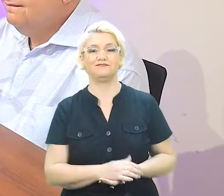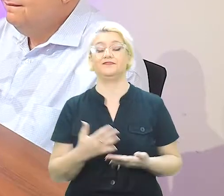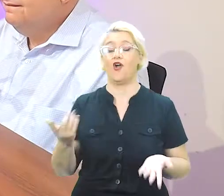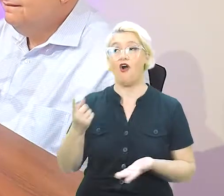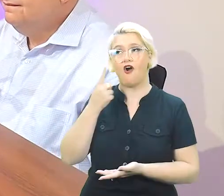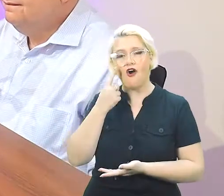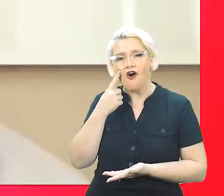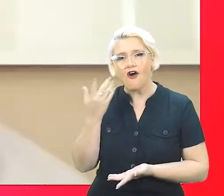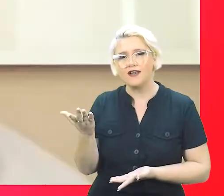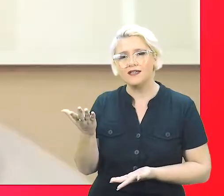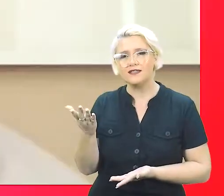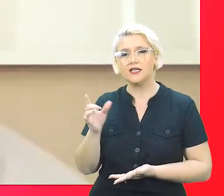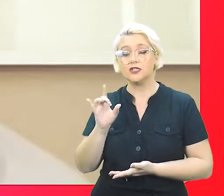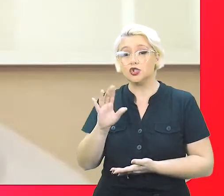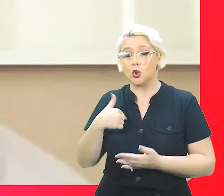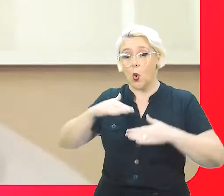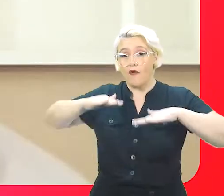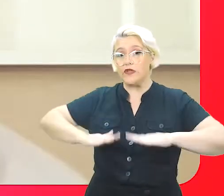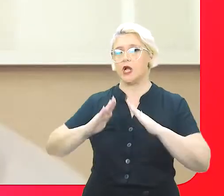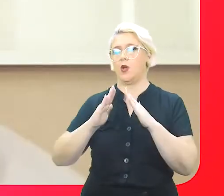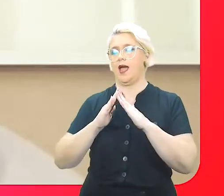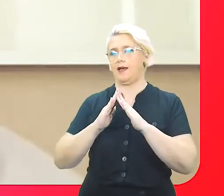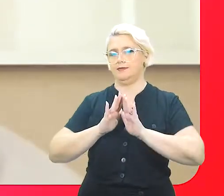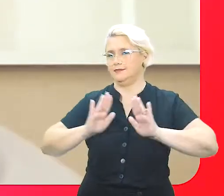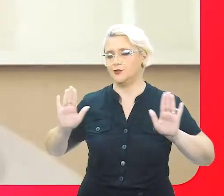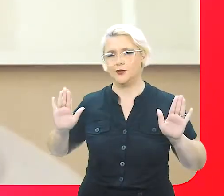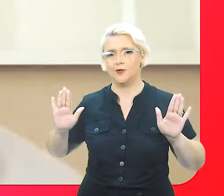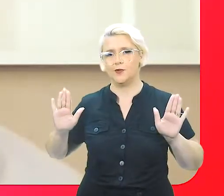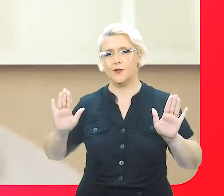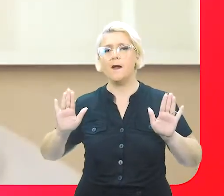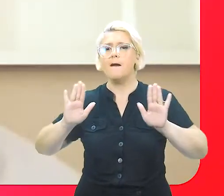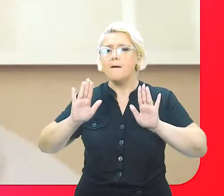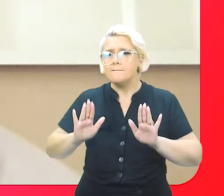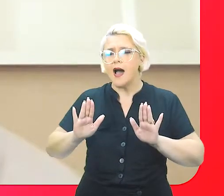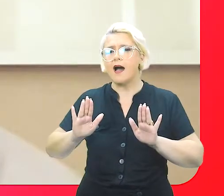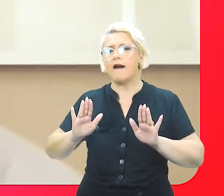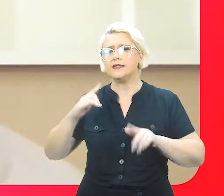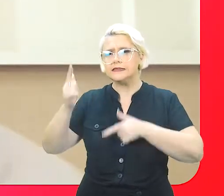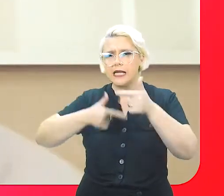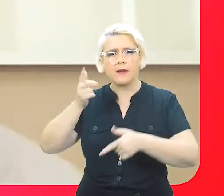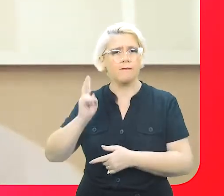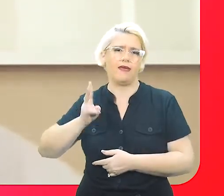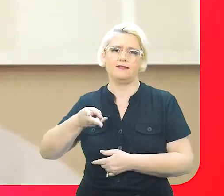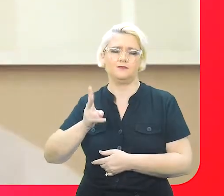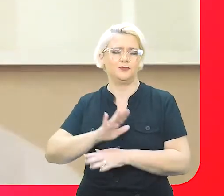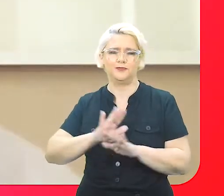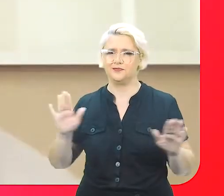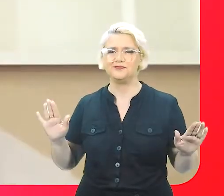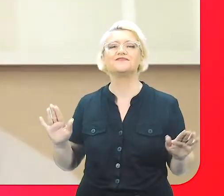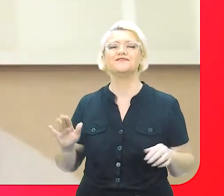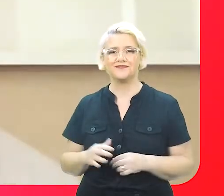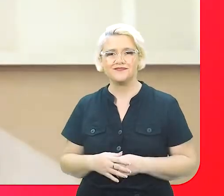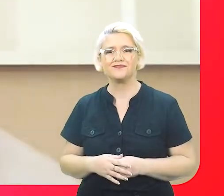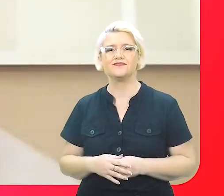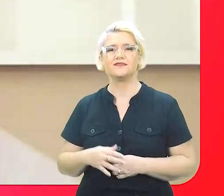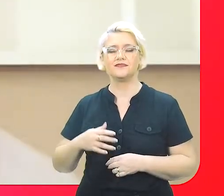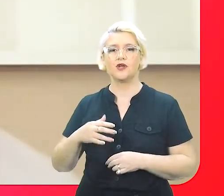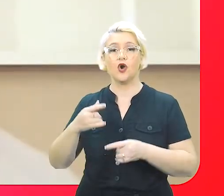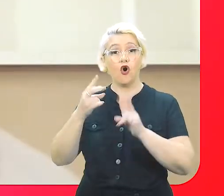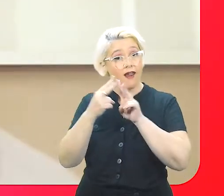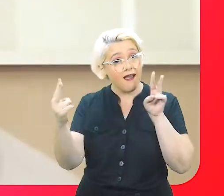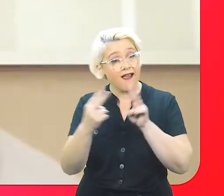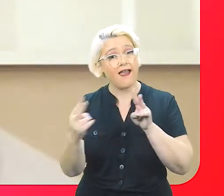Olha, eu só não estou saindo muito de casa. Sim. Mas a atividade é a mesma, né?